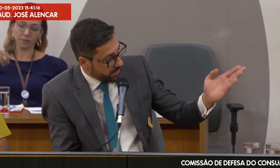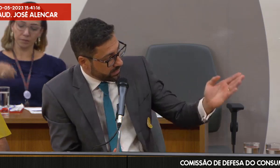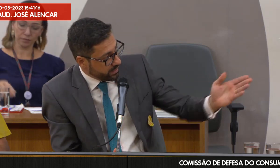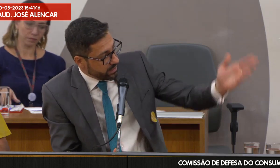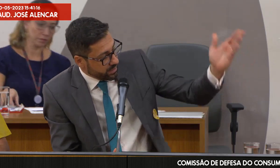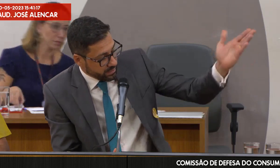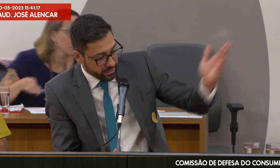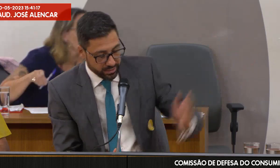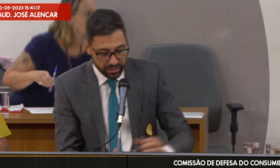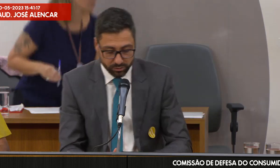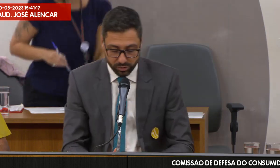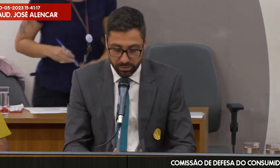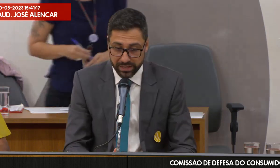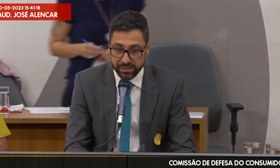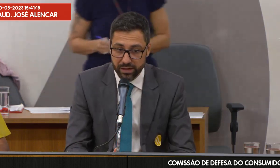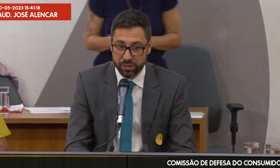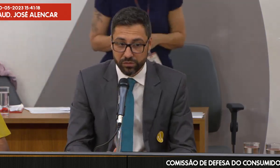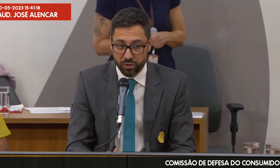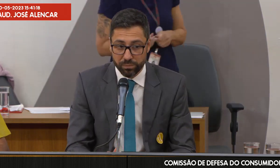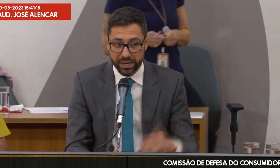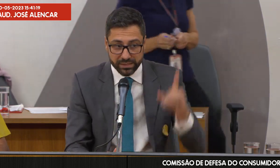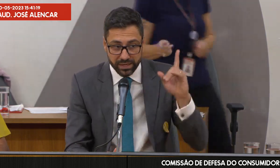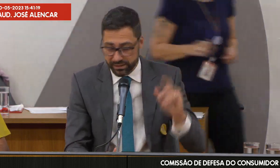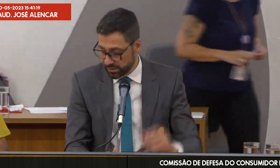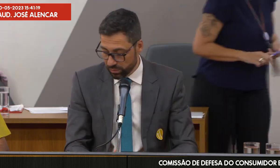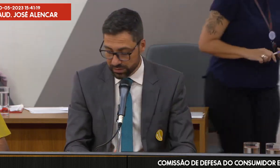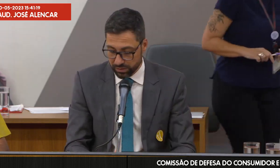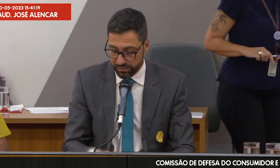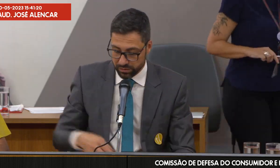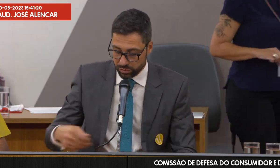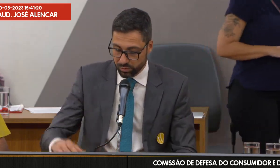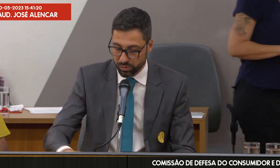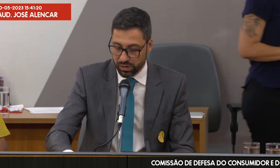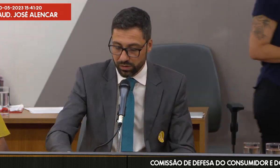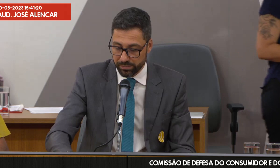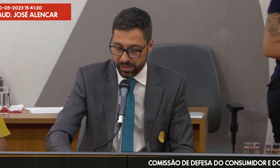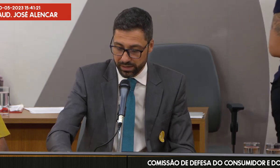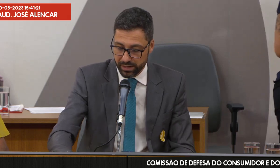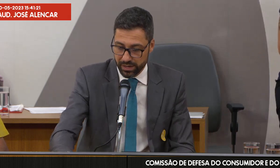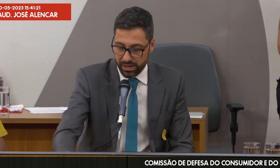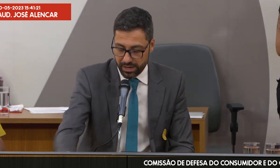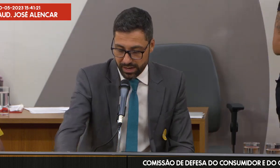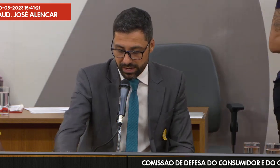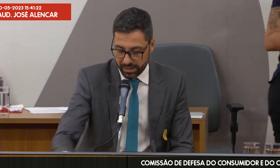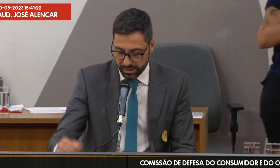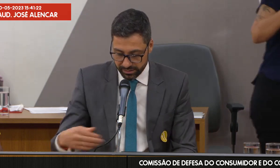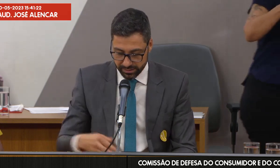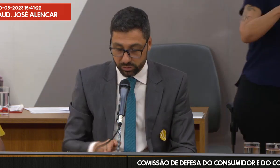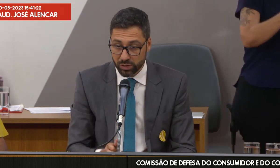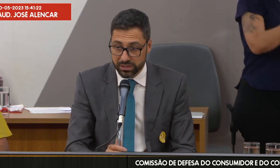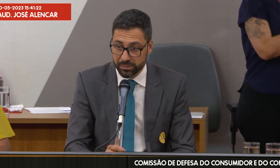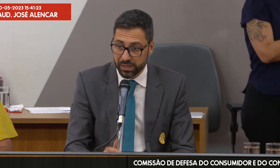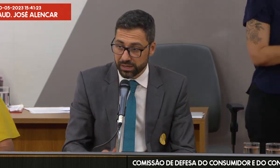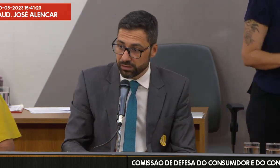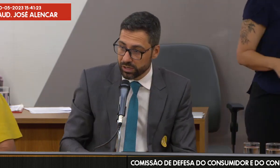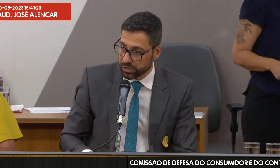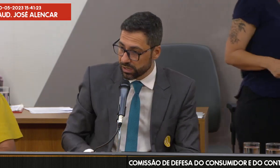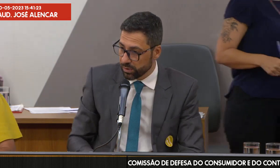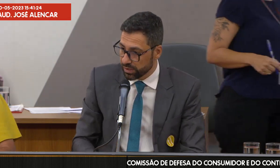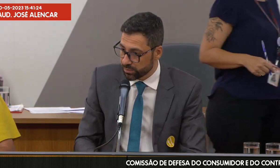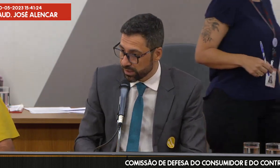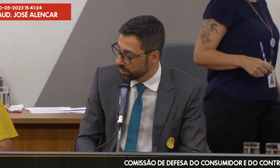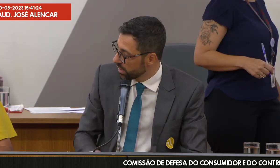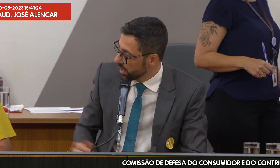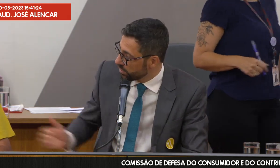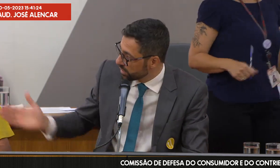Dr Bruno burgarelli e ao Dr Marcelo que foram presidentes da comissão defesa consumidor da OAB antecessores a mim a quem